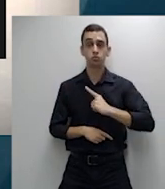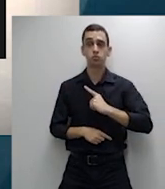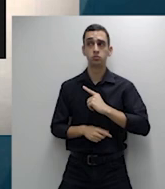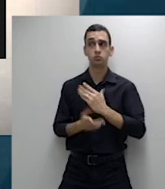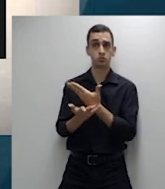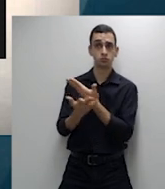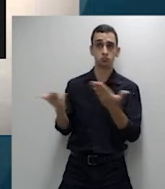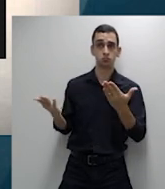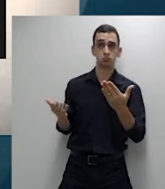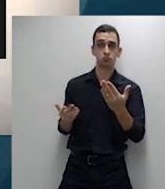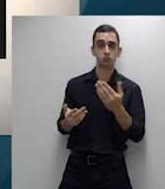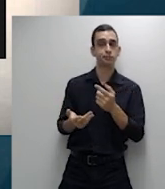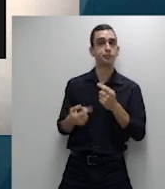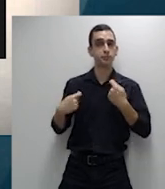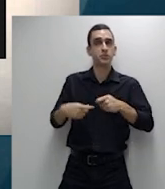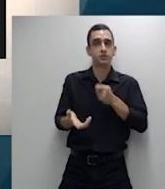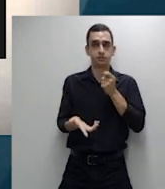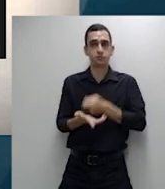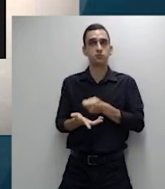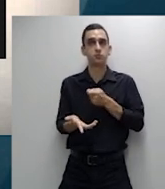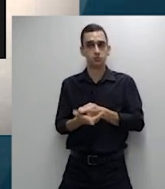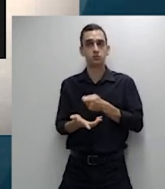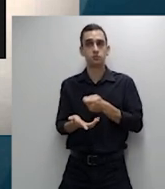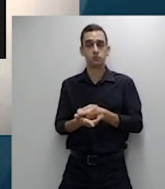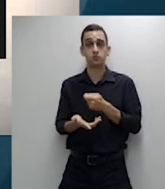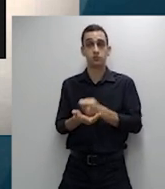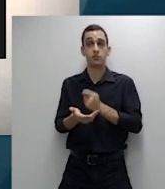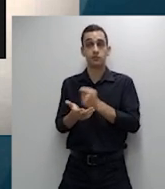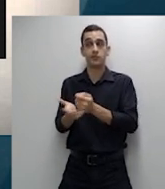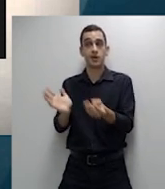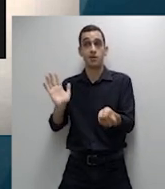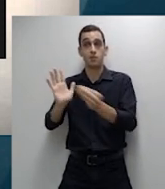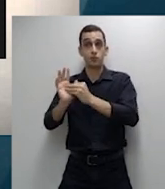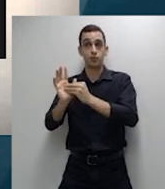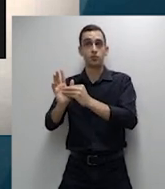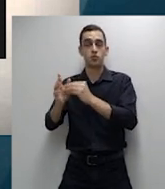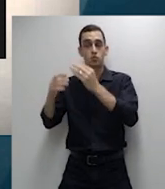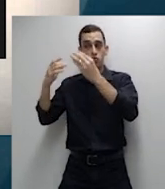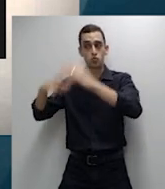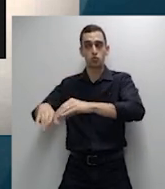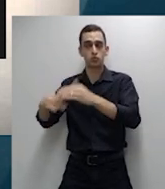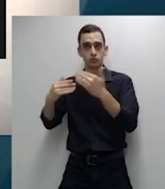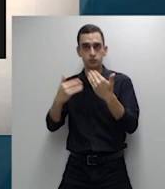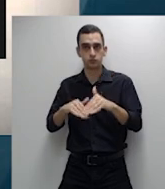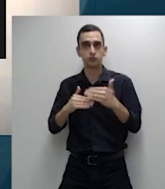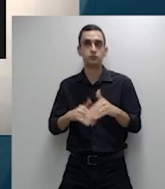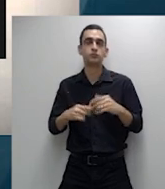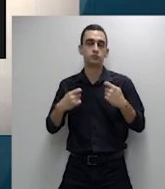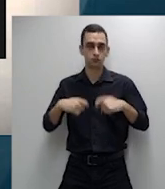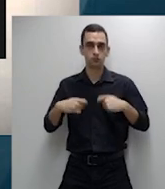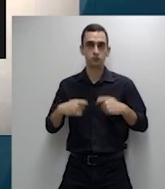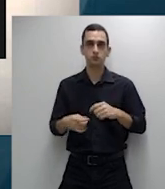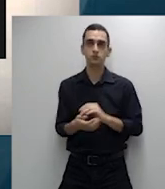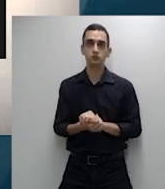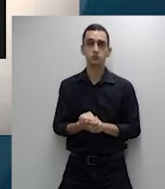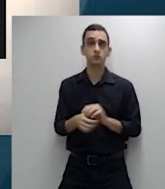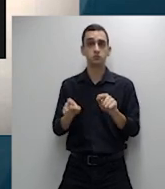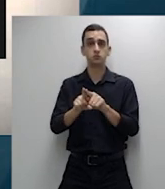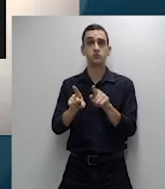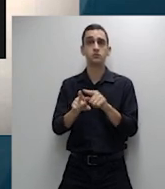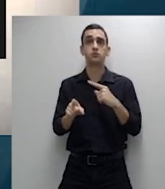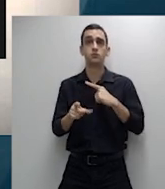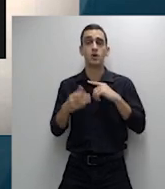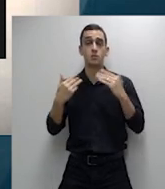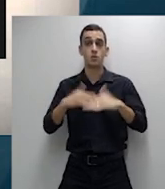incidental no concurso E analisando a prova é a prova subjetiva que continha apenas três